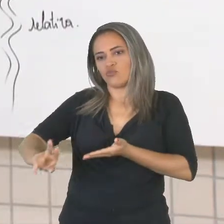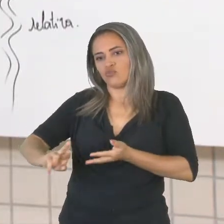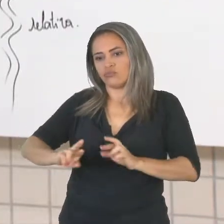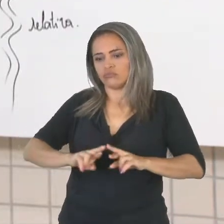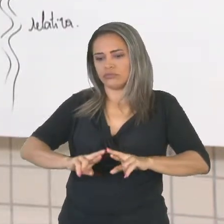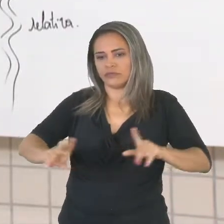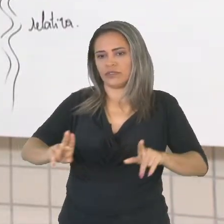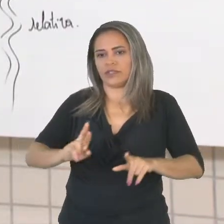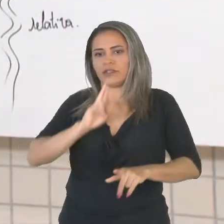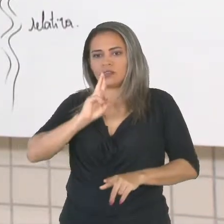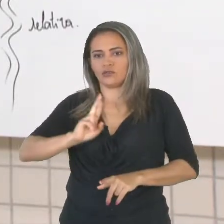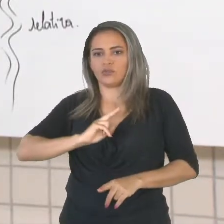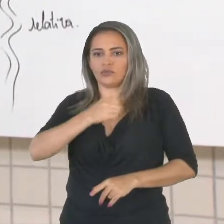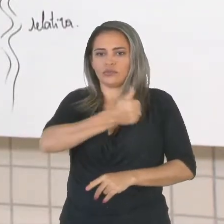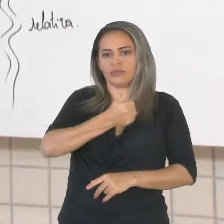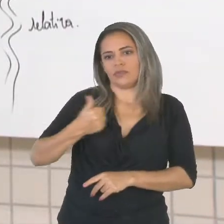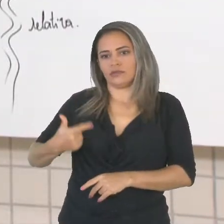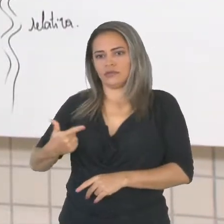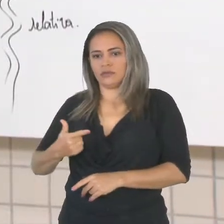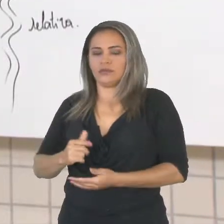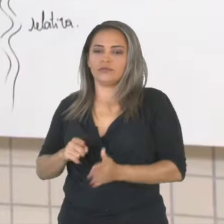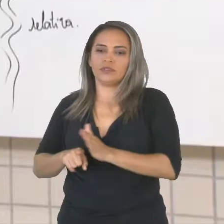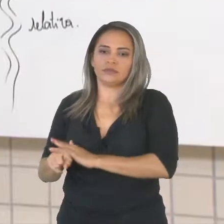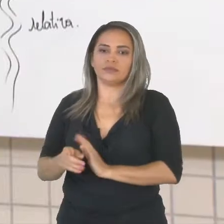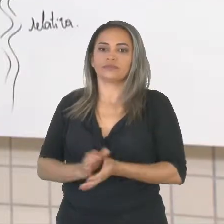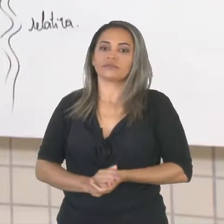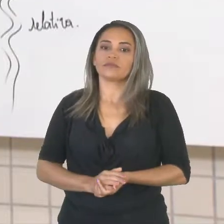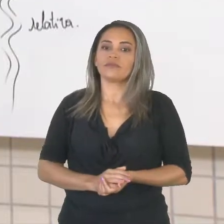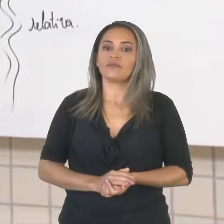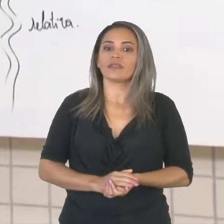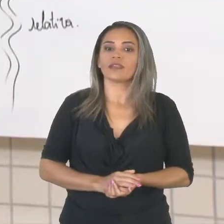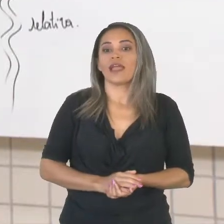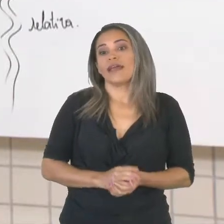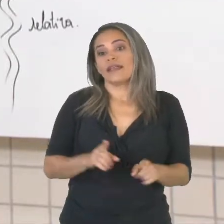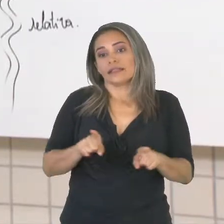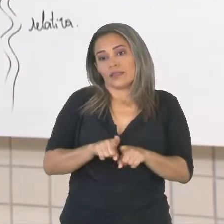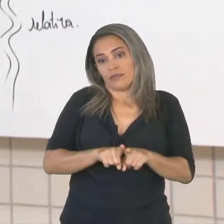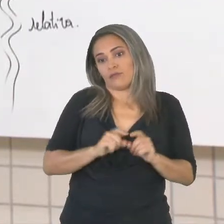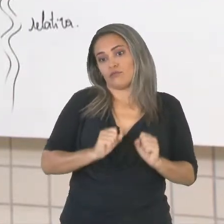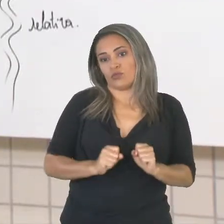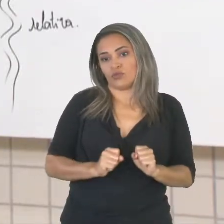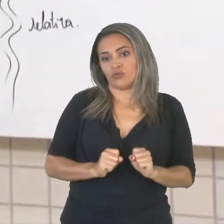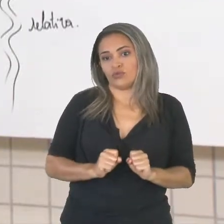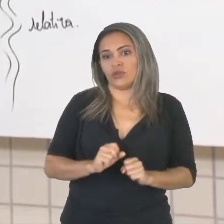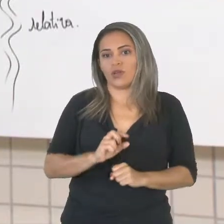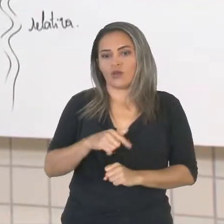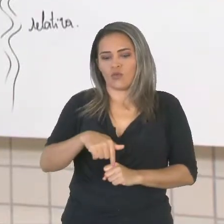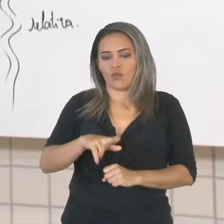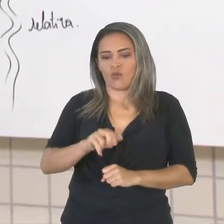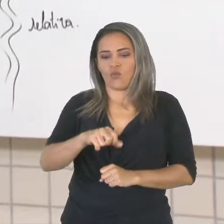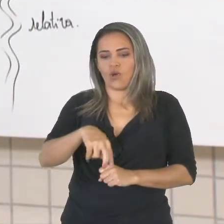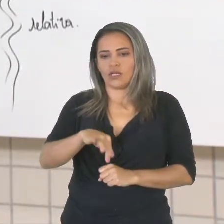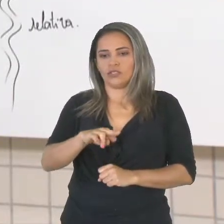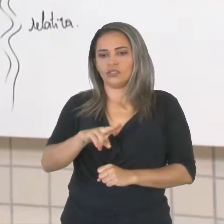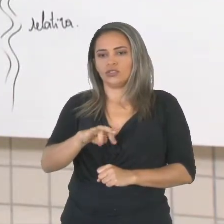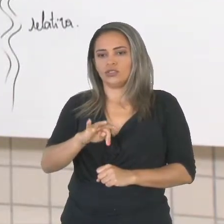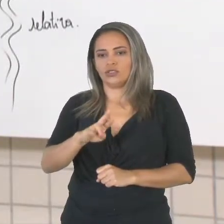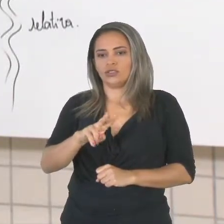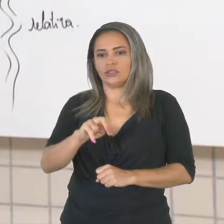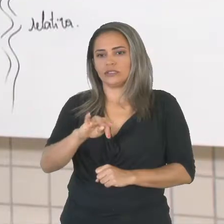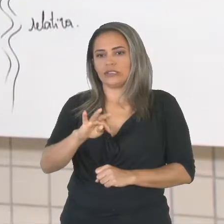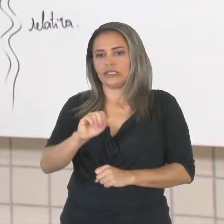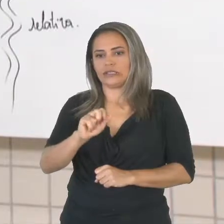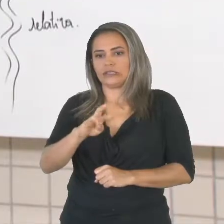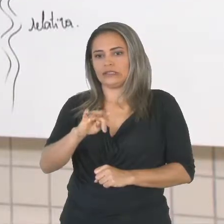segunda. Bom, mas as variáveis também podem ser quantitativas, que são aquelas que te fazem escolher, normalmente